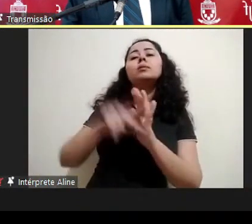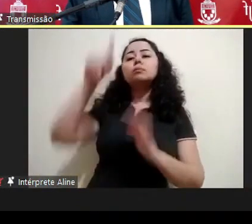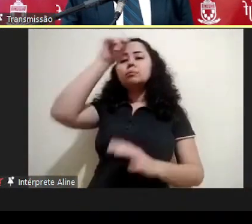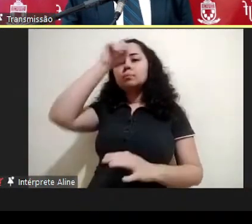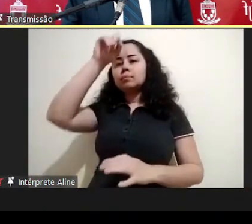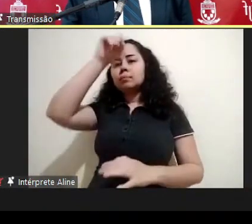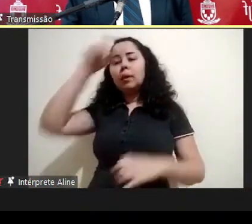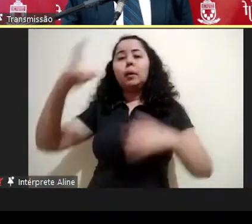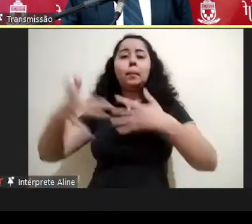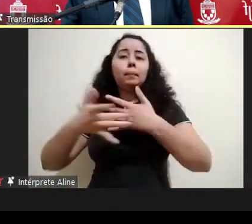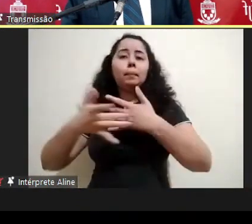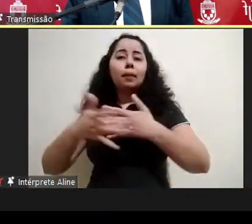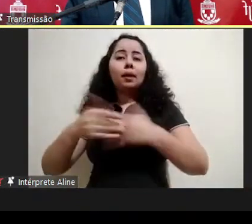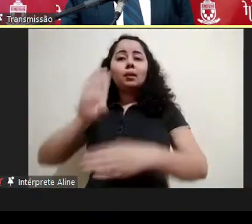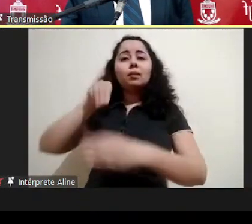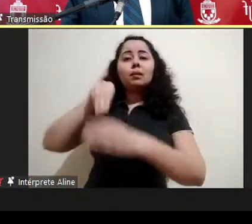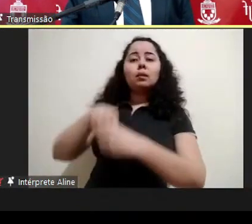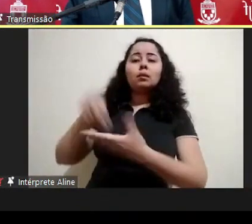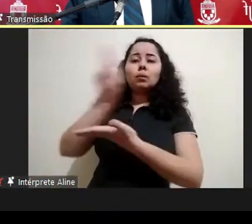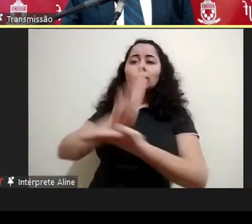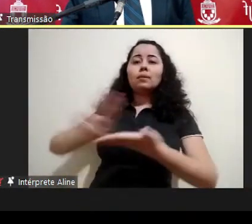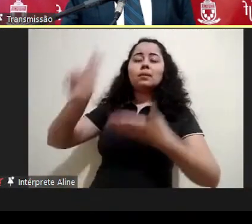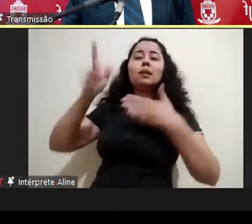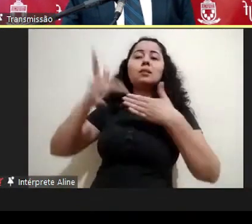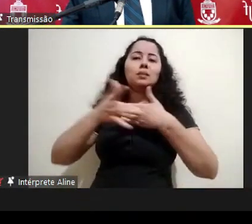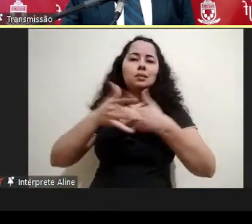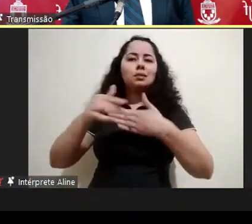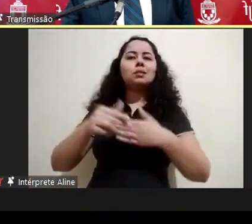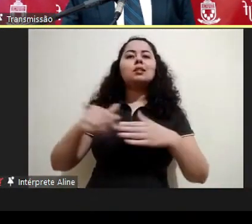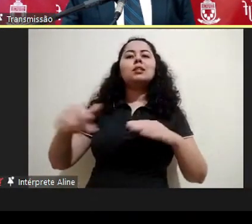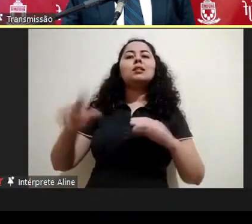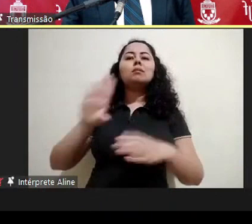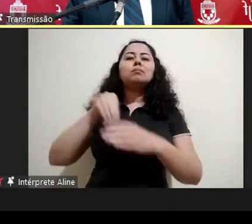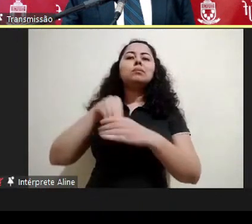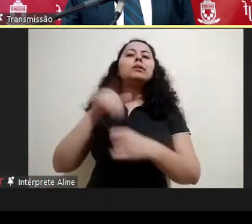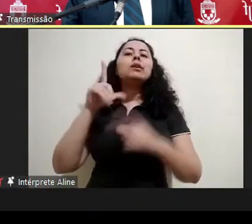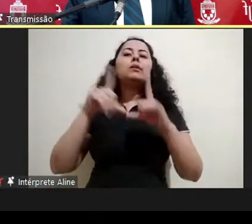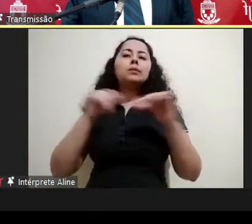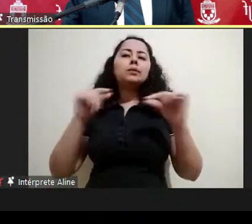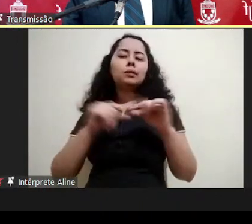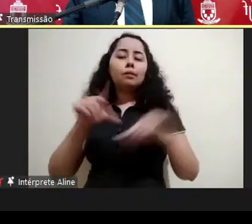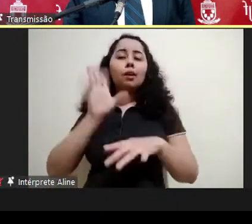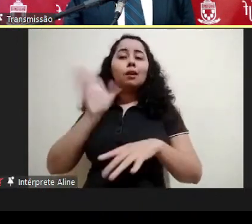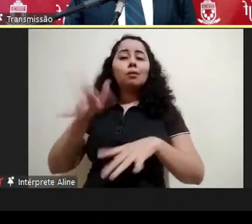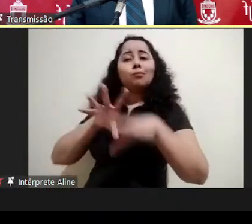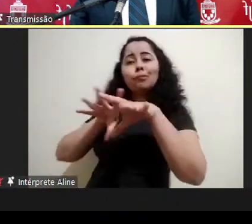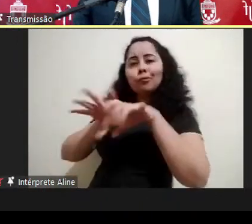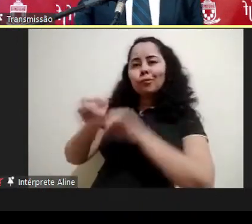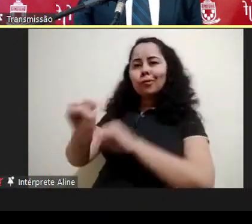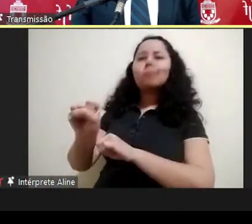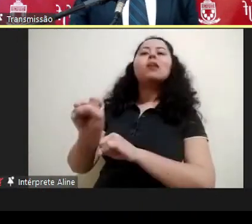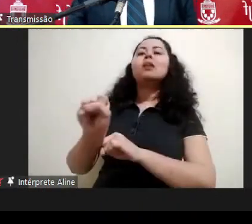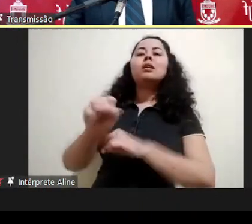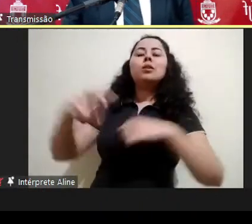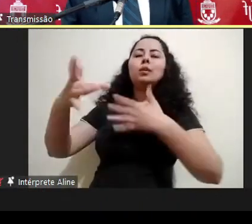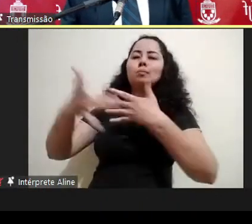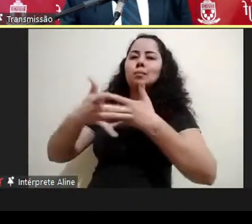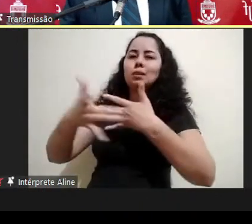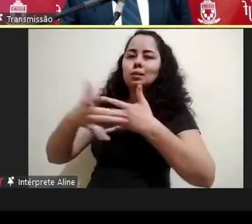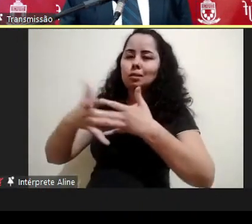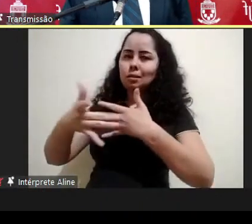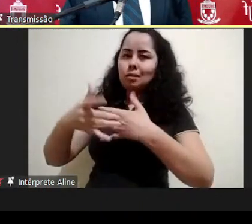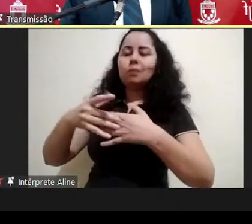da UFJF. Formou-se em medicina pelo UFJF, onde fez também a residência em clínica